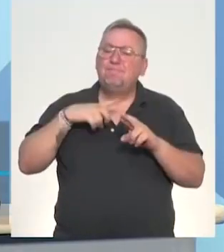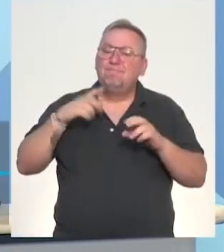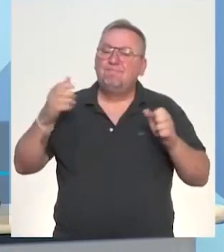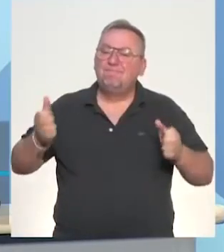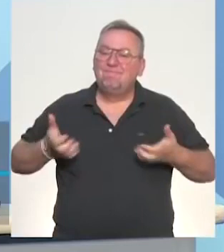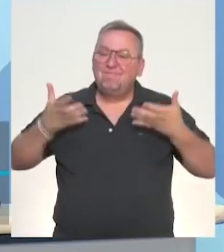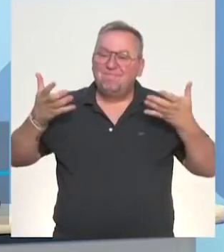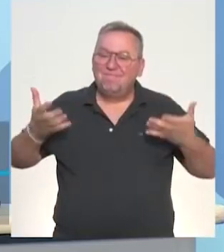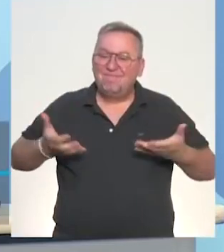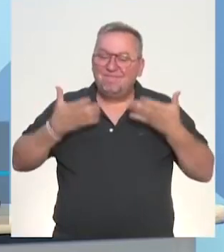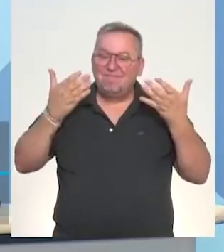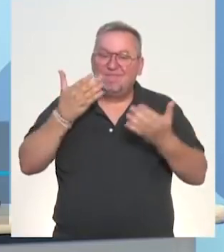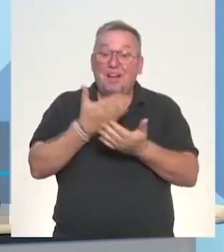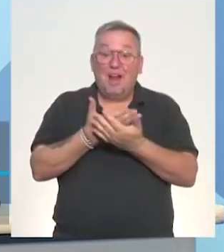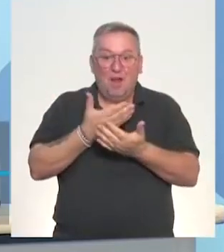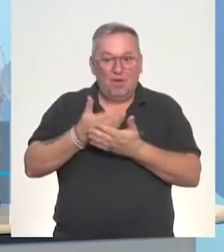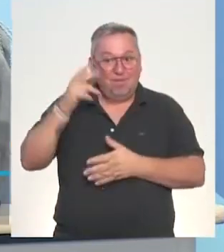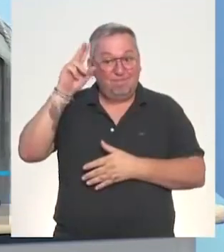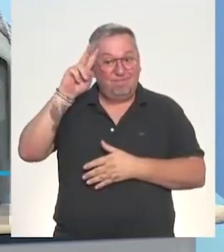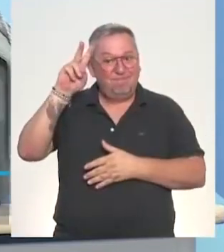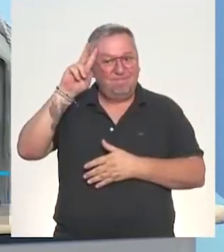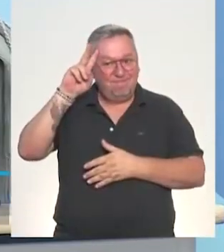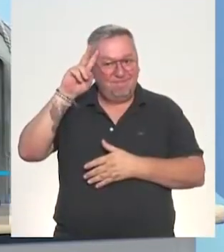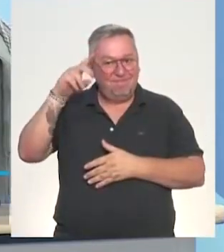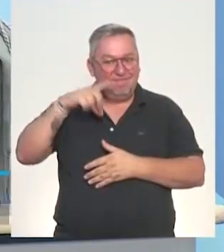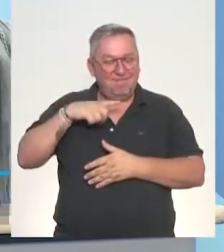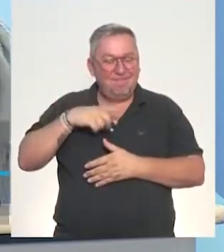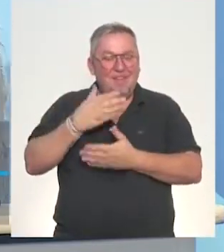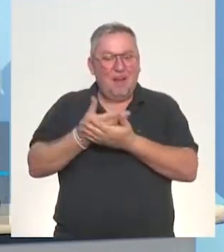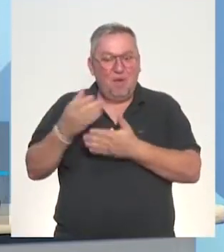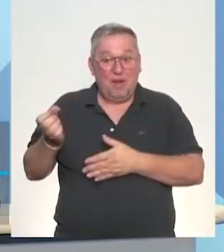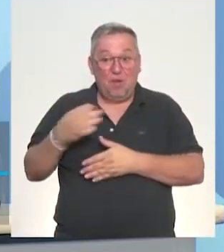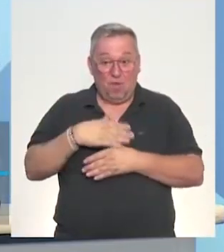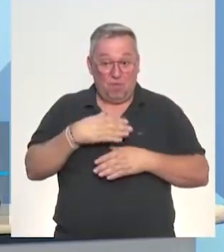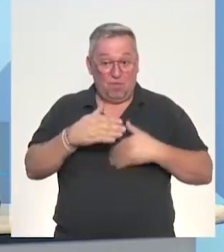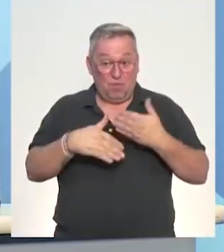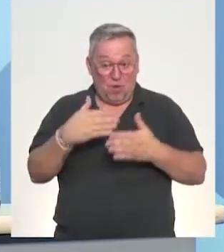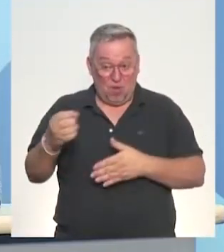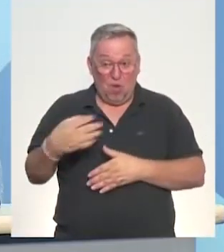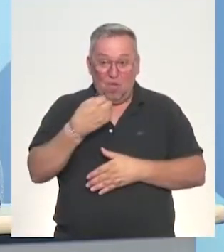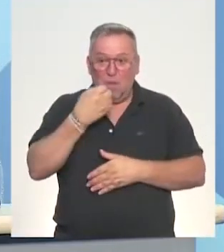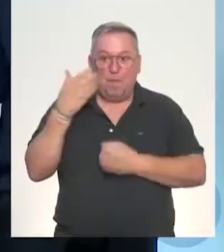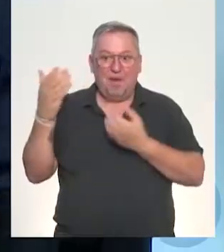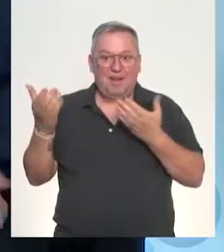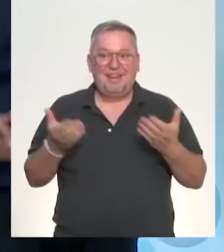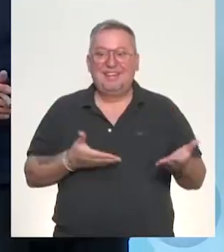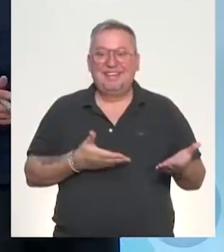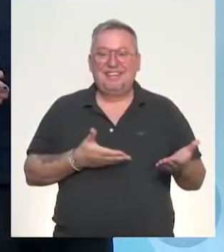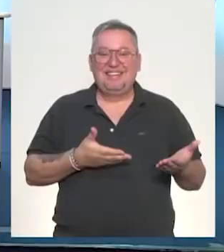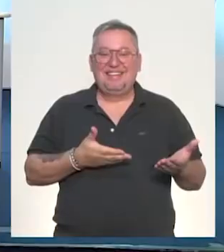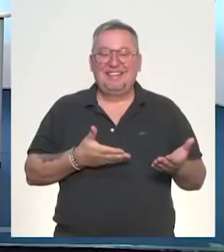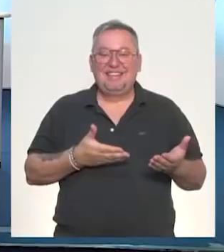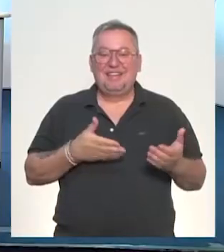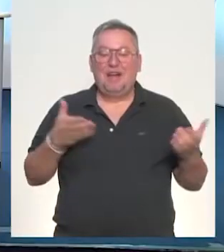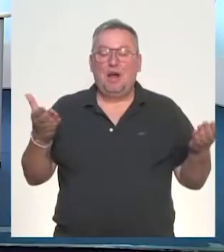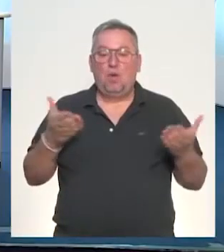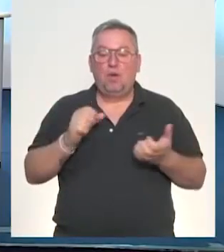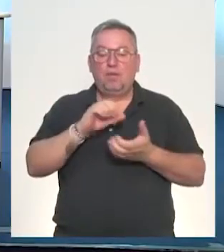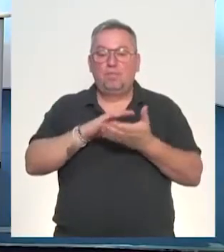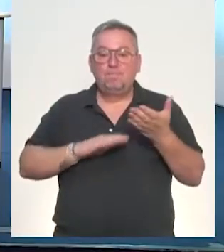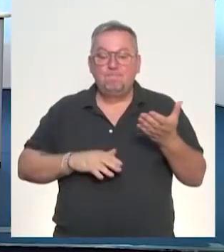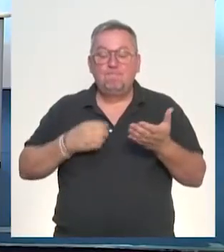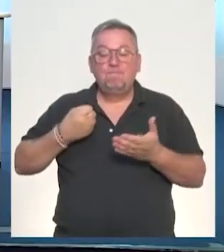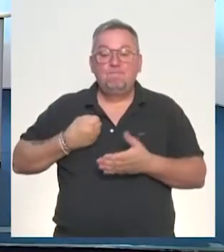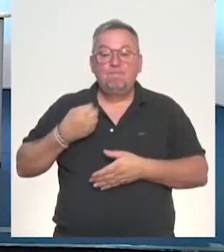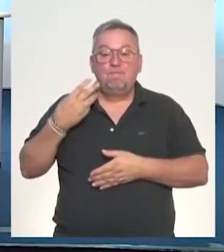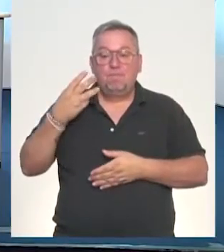animados aí para a gente abrir a nossa segunda-feira, né? Tem aula nova, tem sequência nova. Bem-vindos. É isso aí, Vivi. Sequência de atividades 3